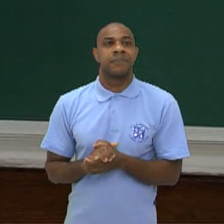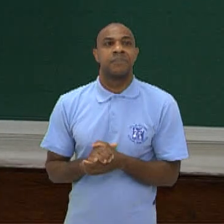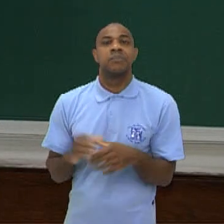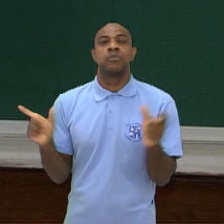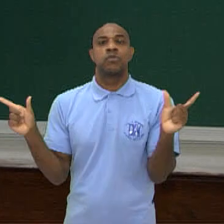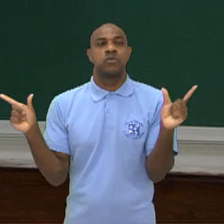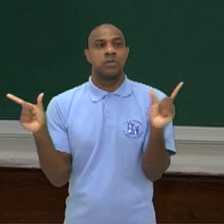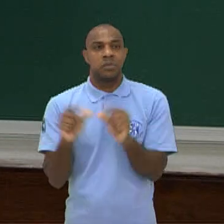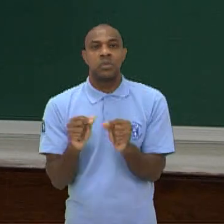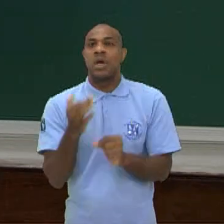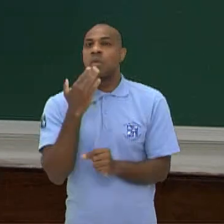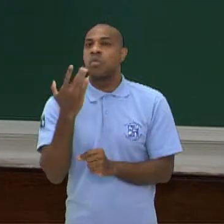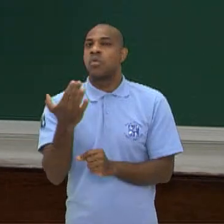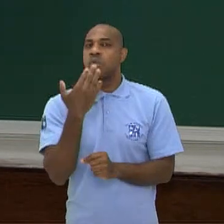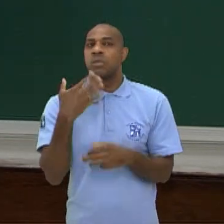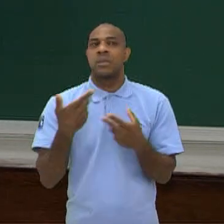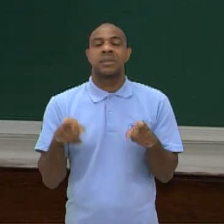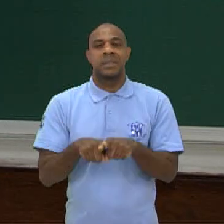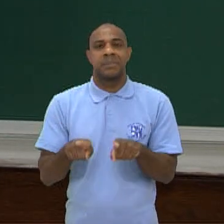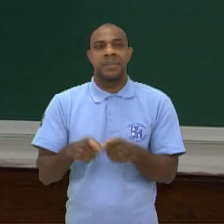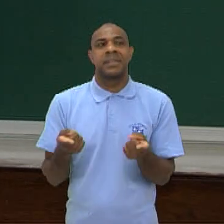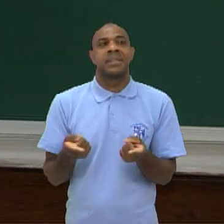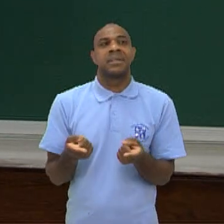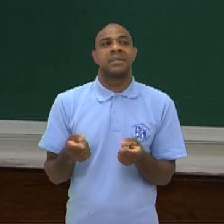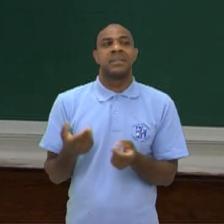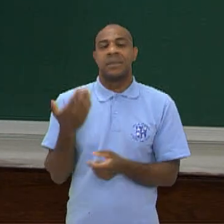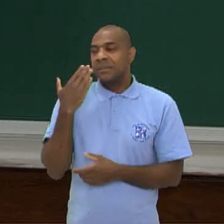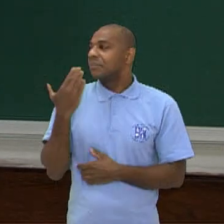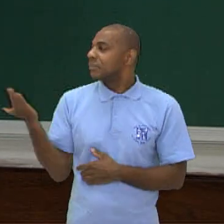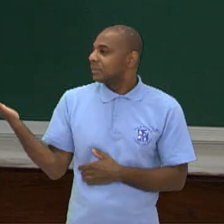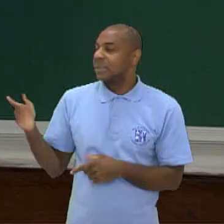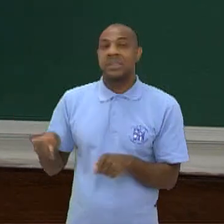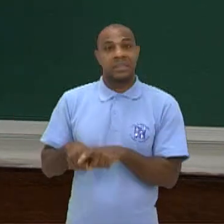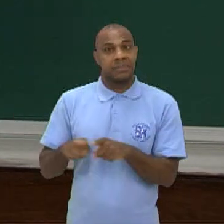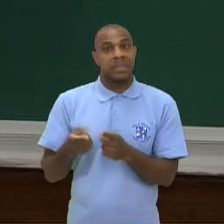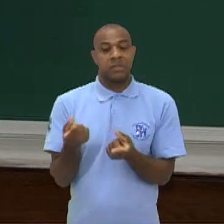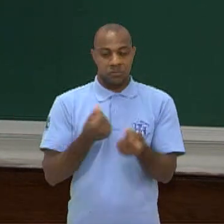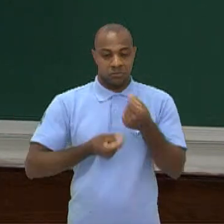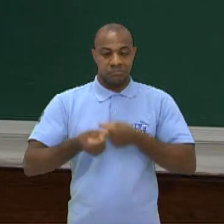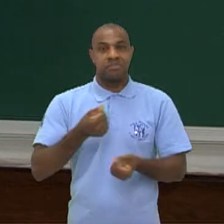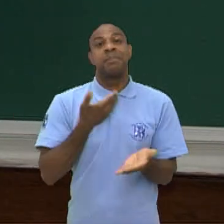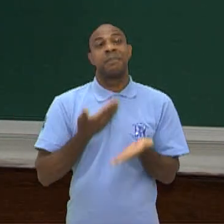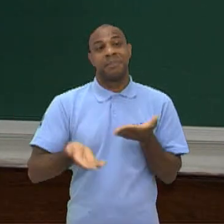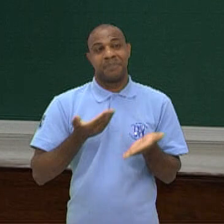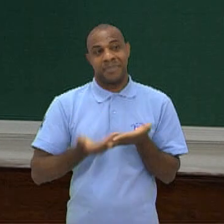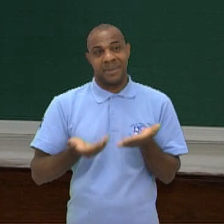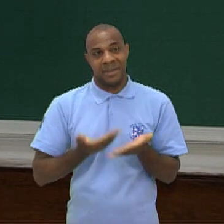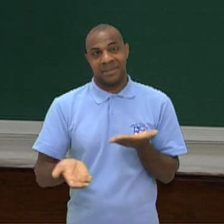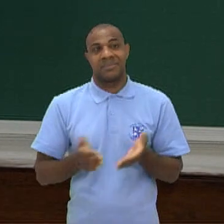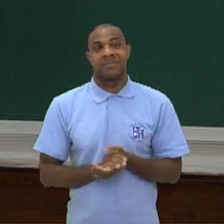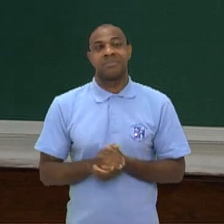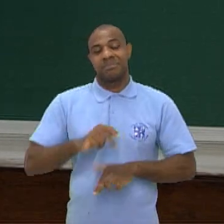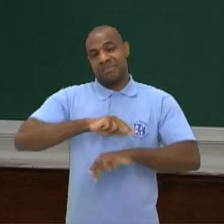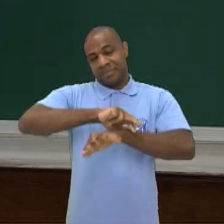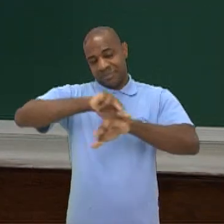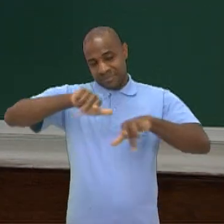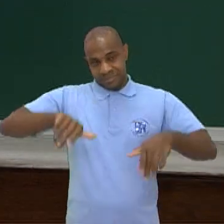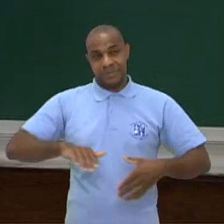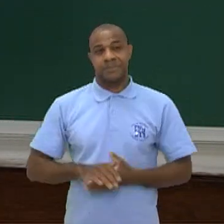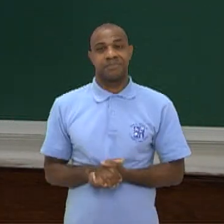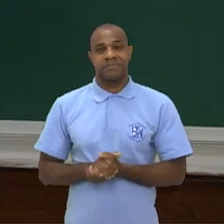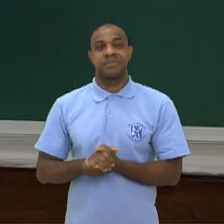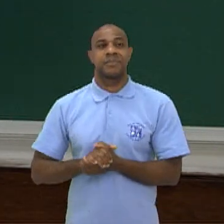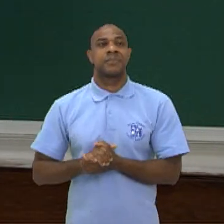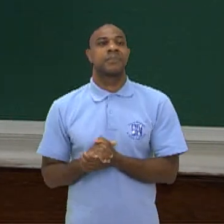os corais, diminui recursos pesqueiros, então afeta a economia, além do ambiente, né? Diminui o ecoturismo, enfim,